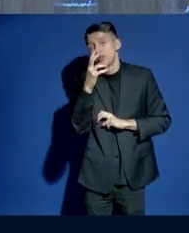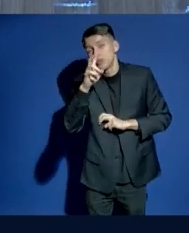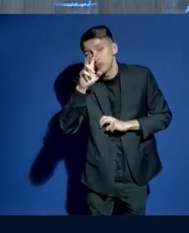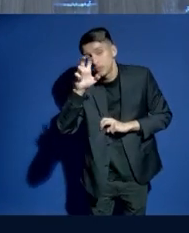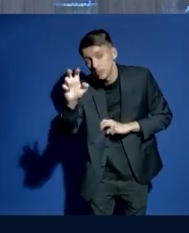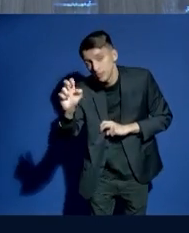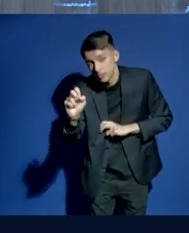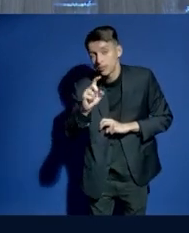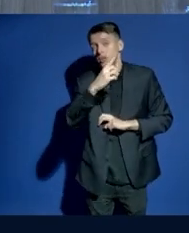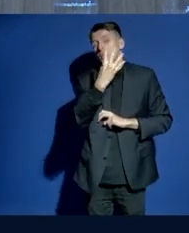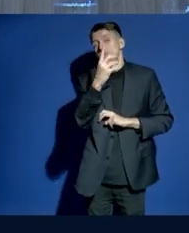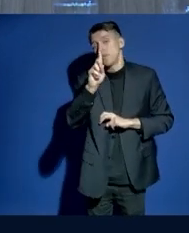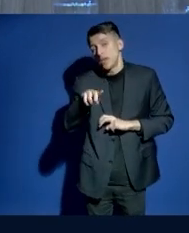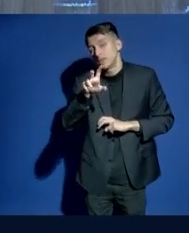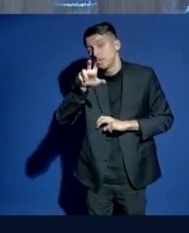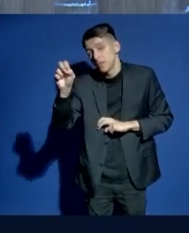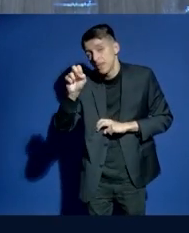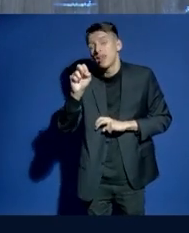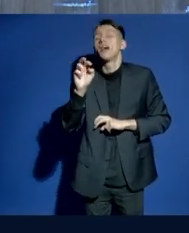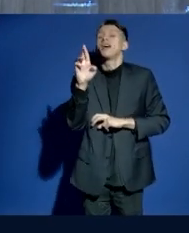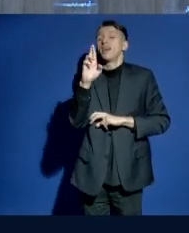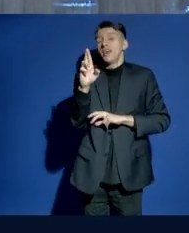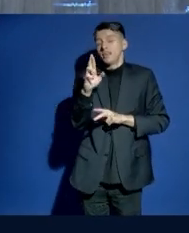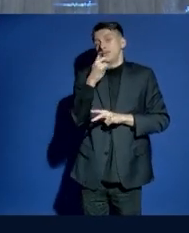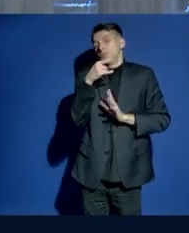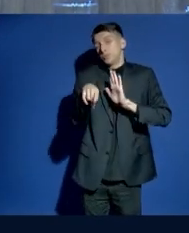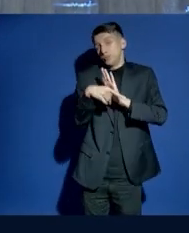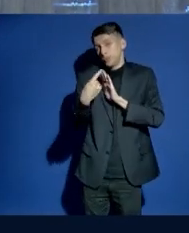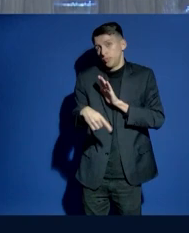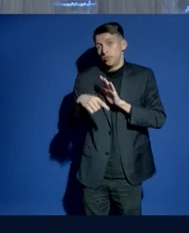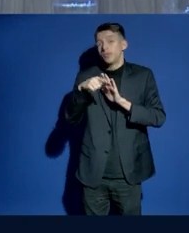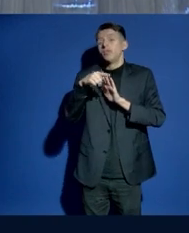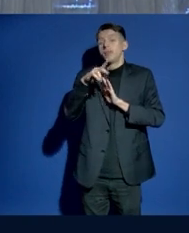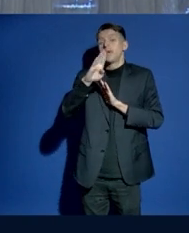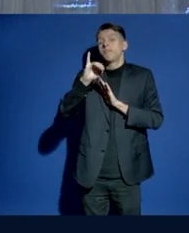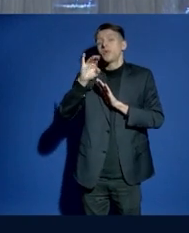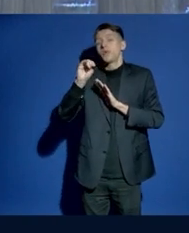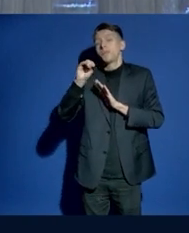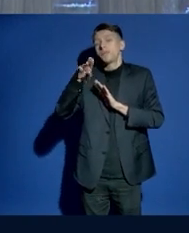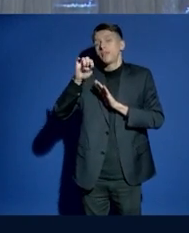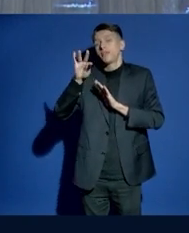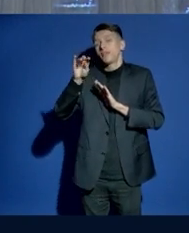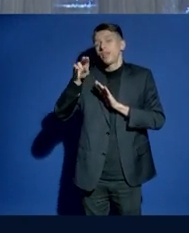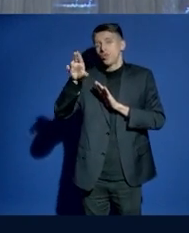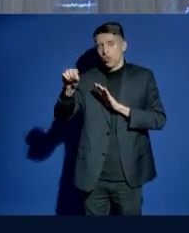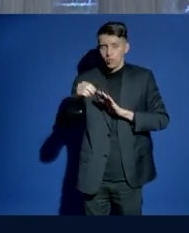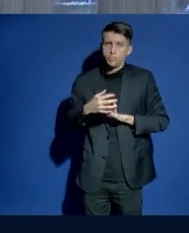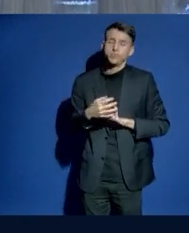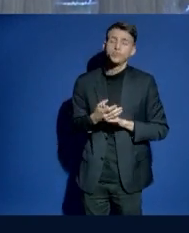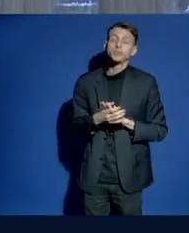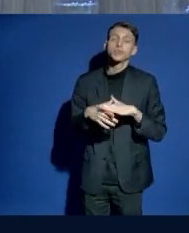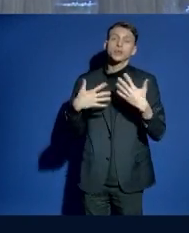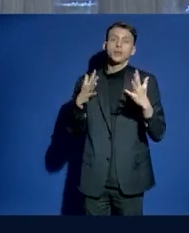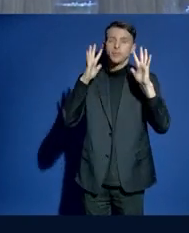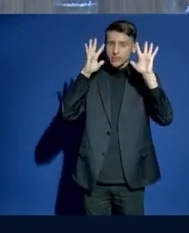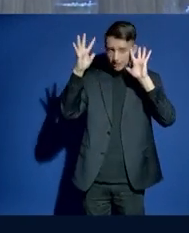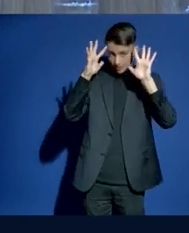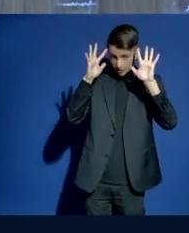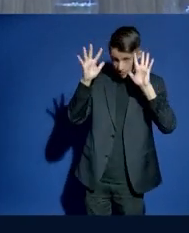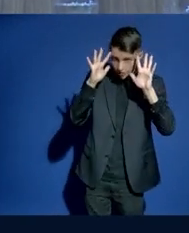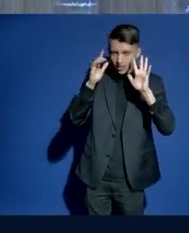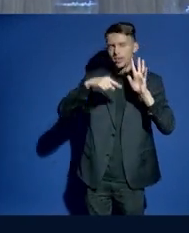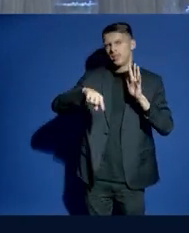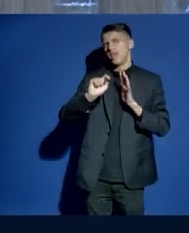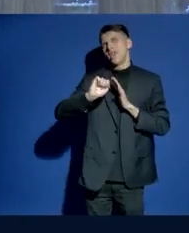reais por normais metro cúbico de de biometano se for vender é difícil atingir um preço